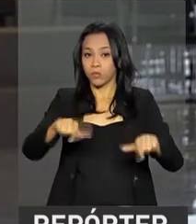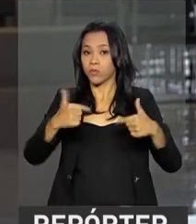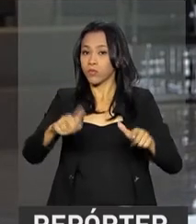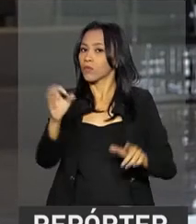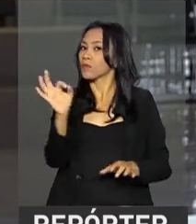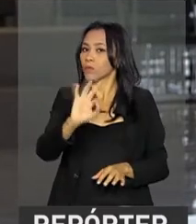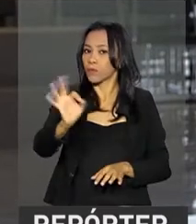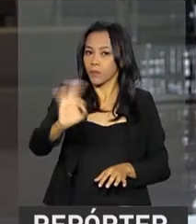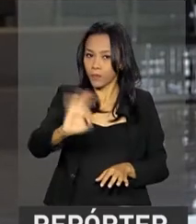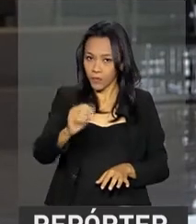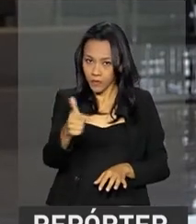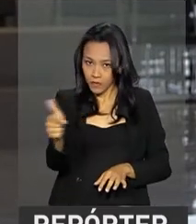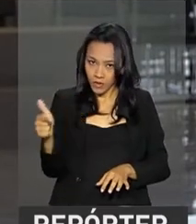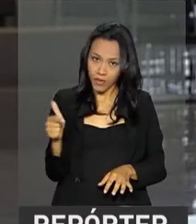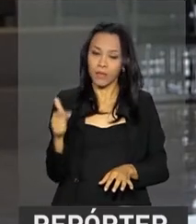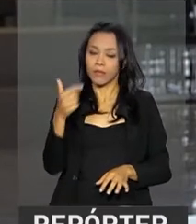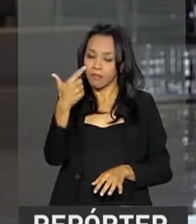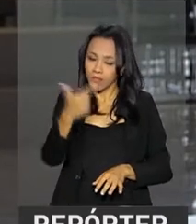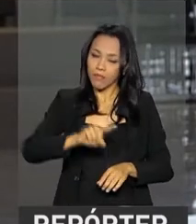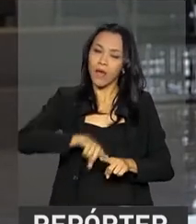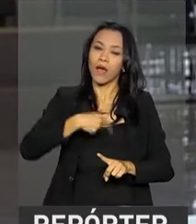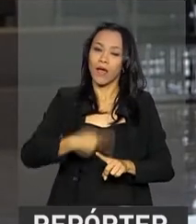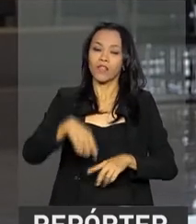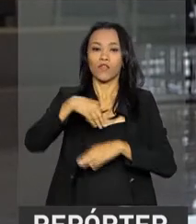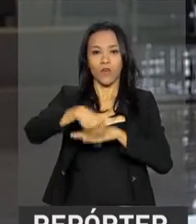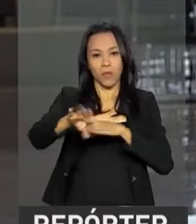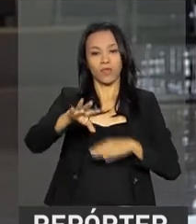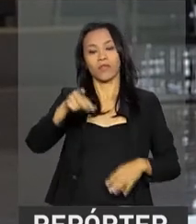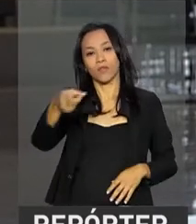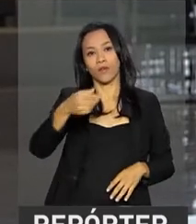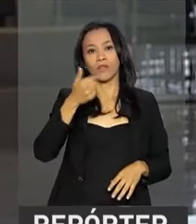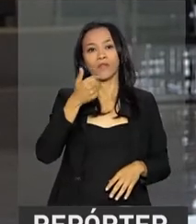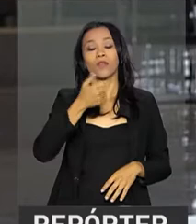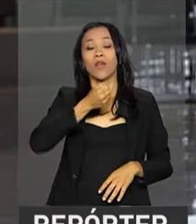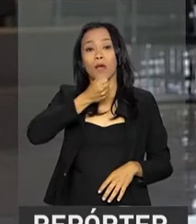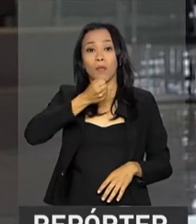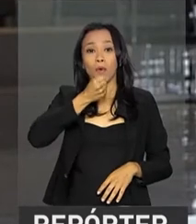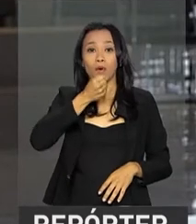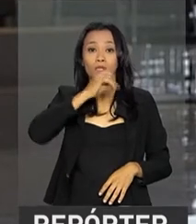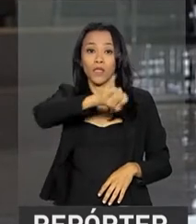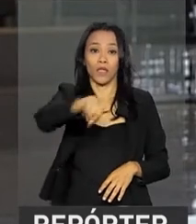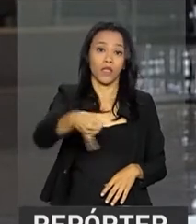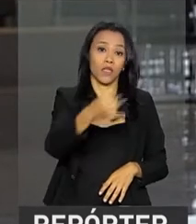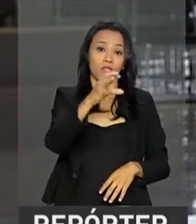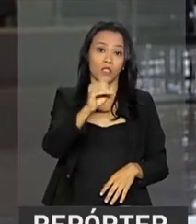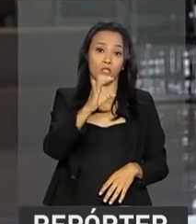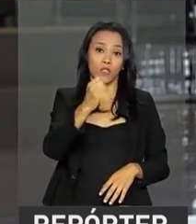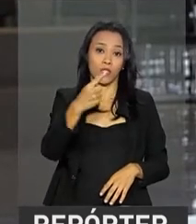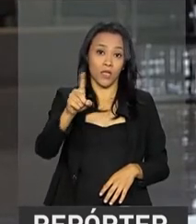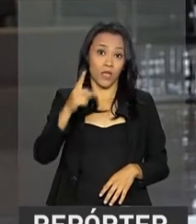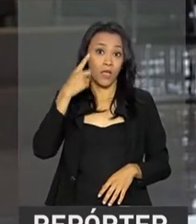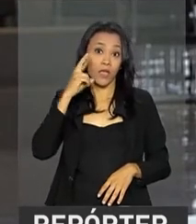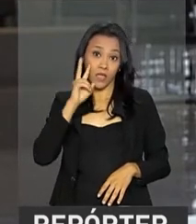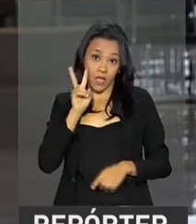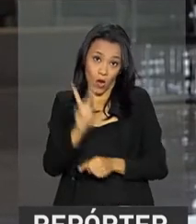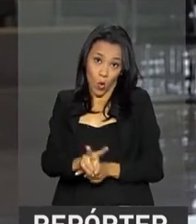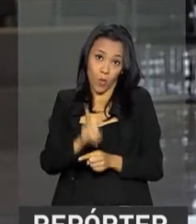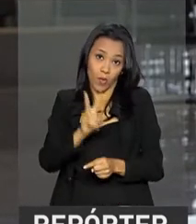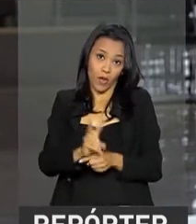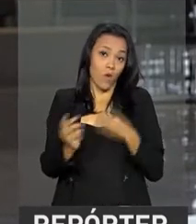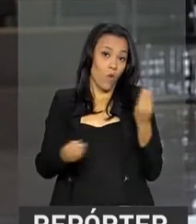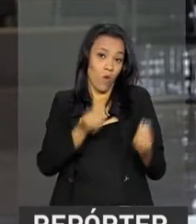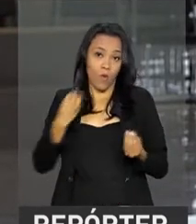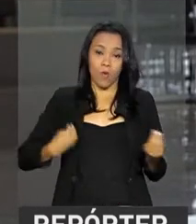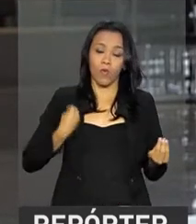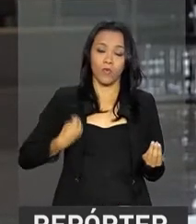mais informações com o repórter da tv nbr josé luiz filho que acompanha a recuperação de michel temer em são